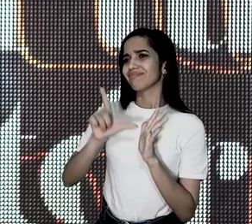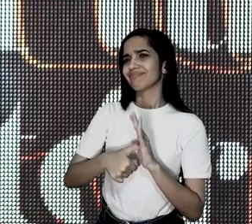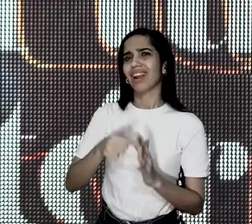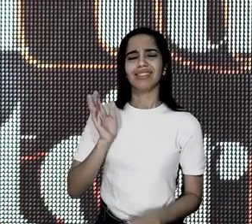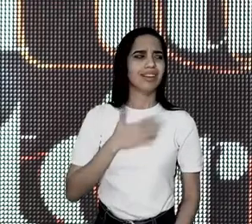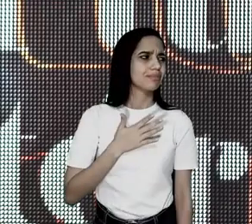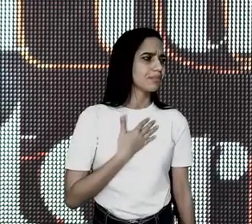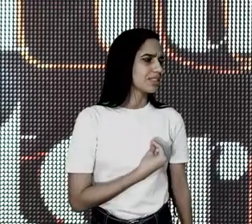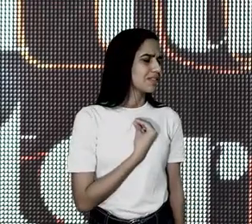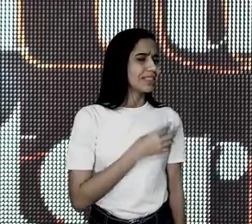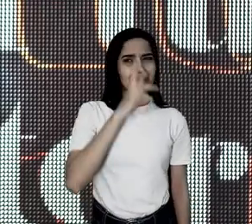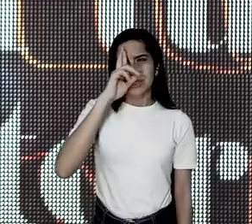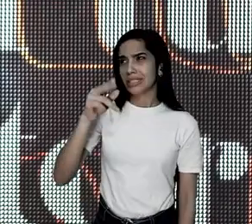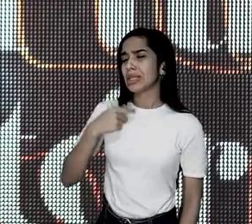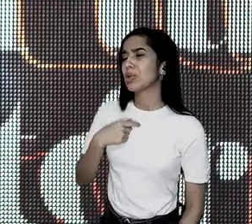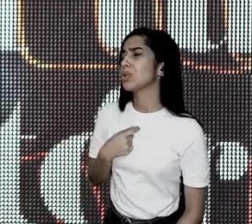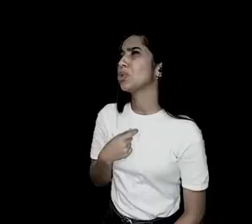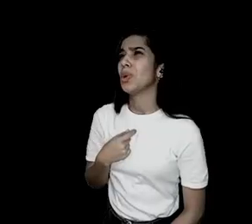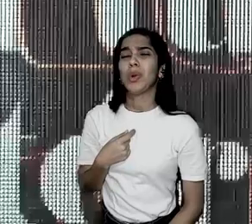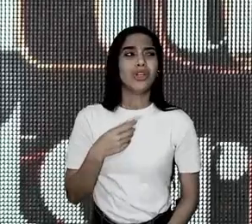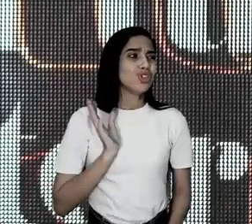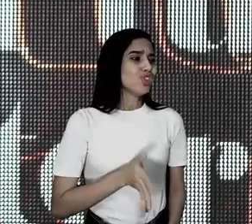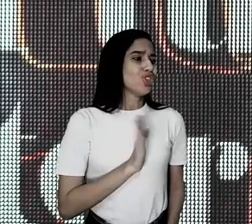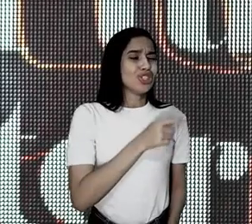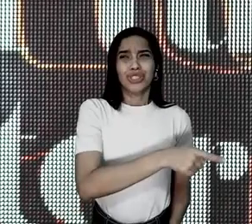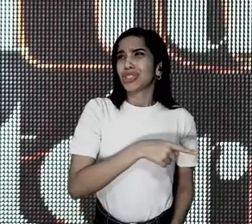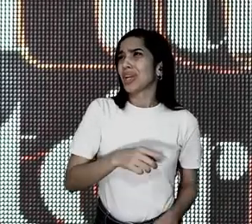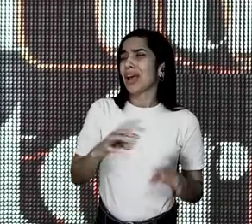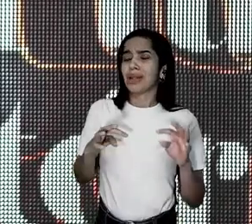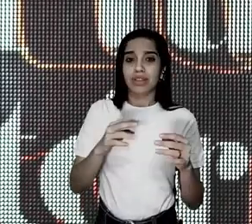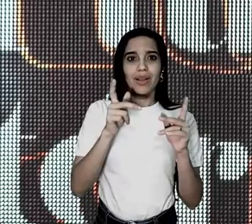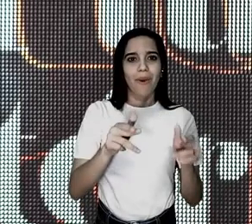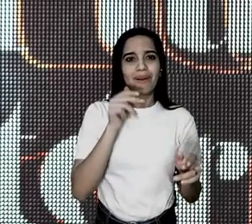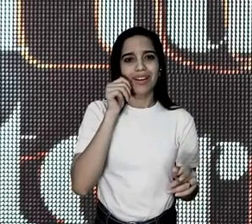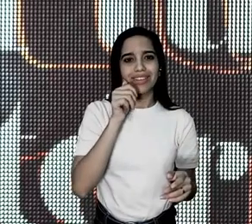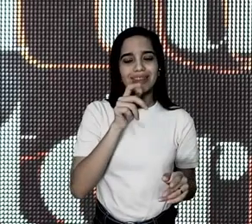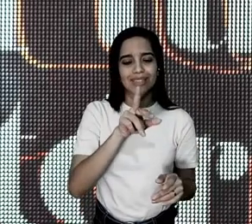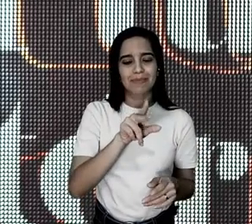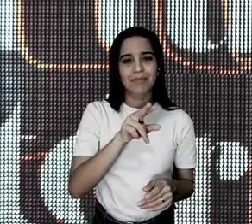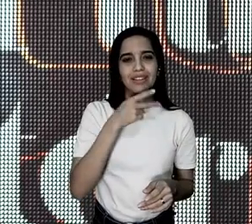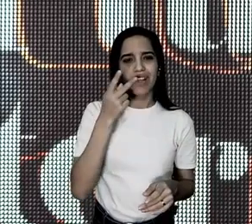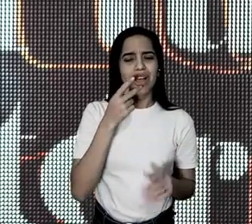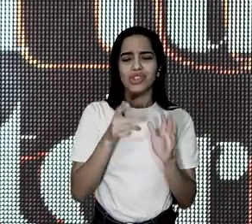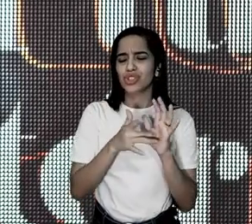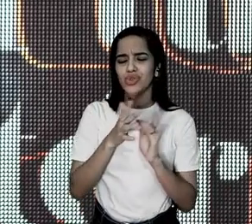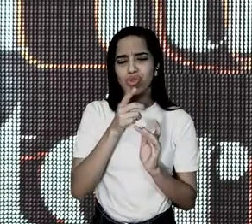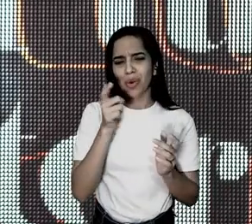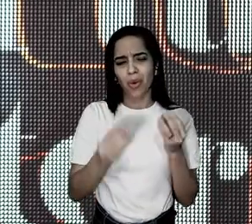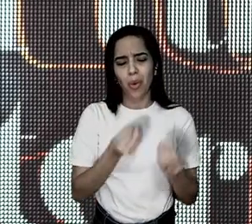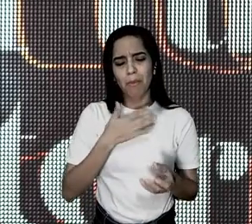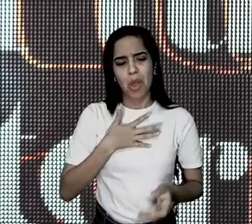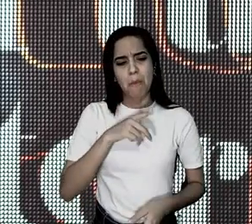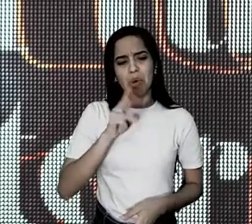nas nossas vidas: Senhor, o Senhor chega, já está cheirando mal, como as irmãs Marta e Maria disseram para Jesus.